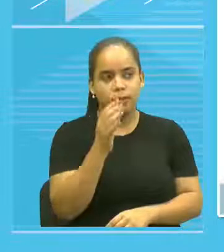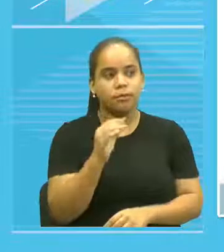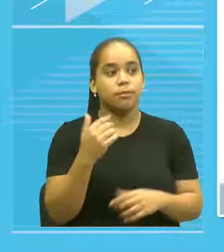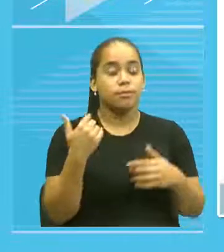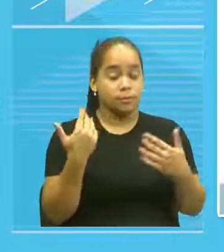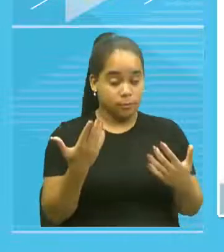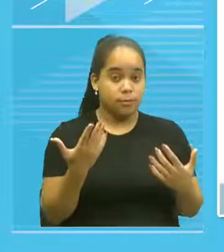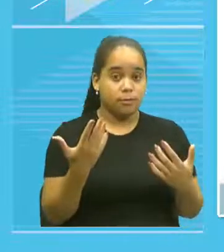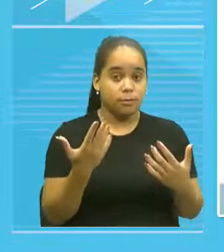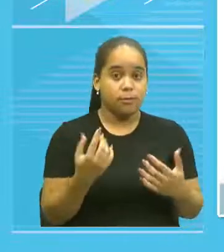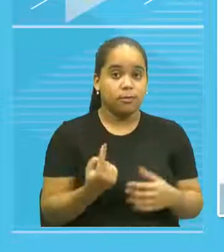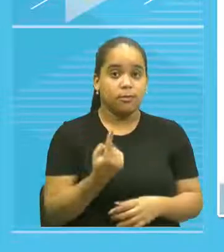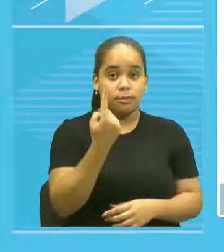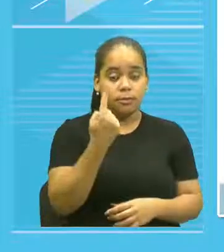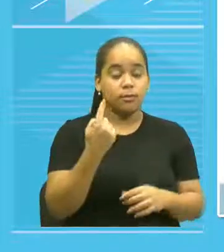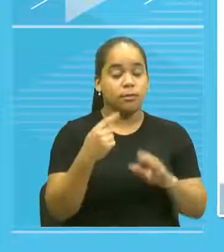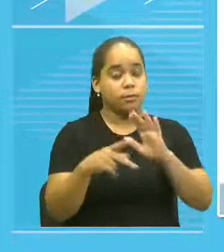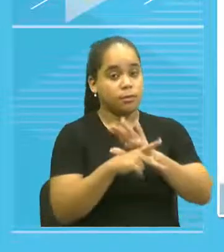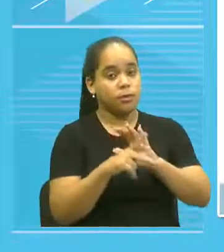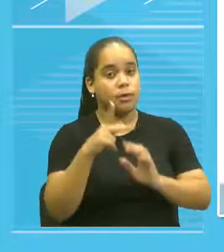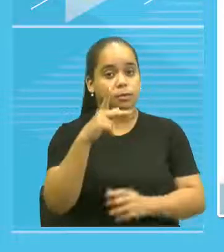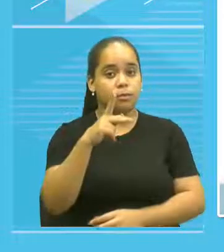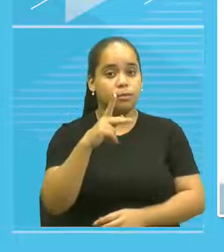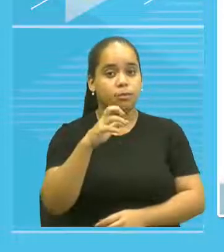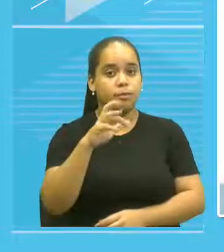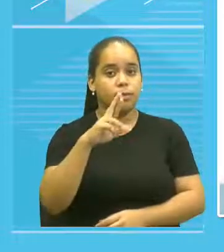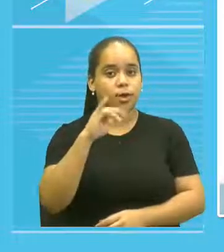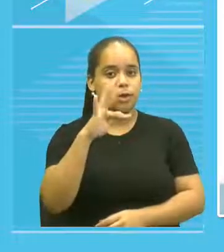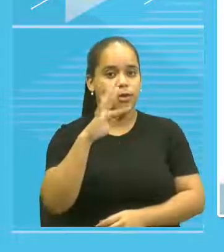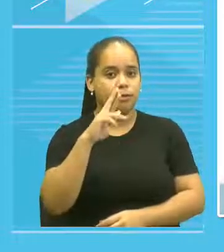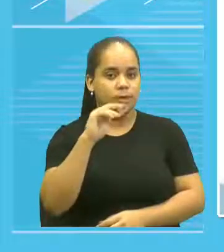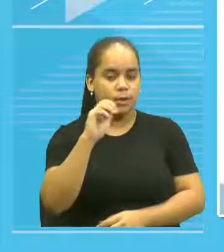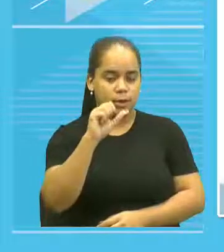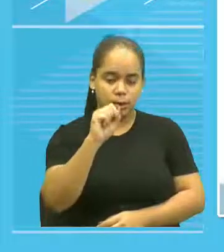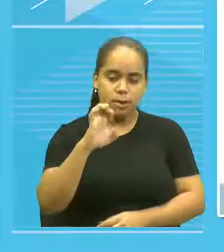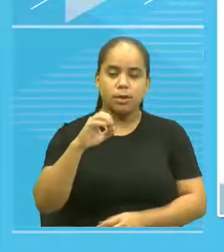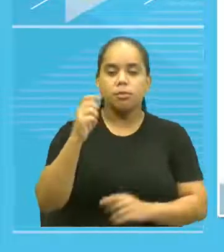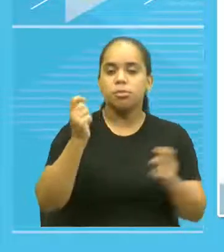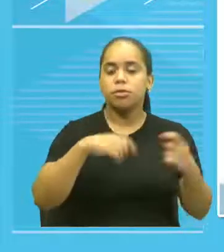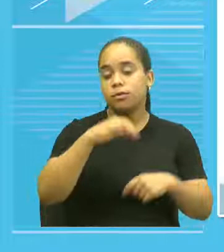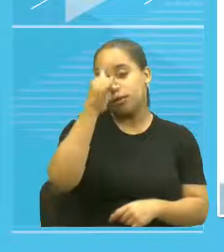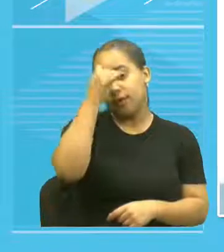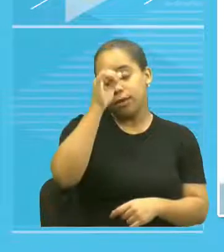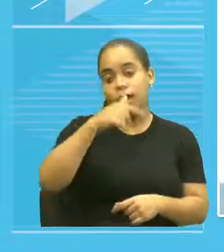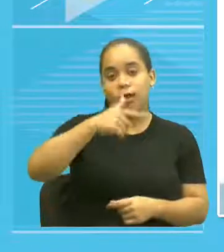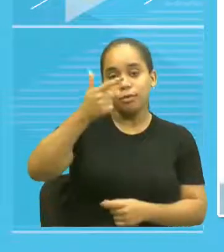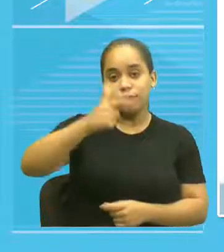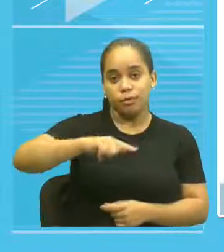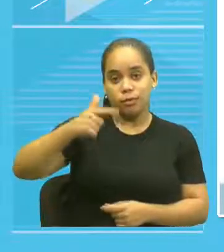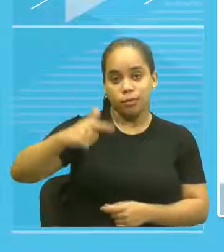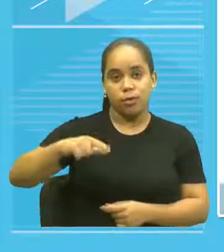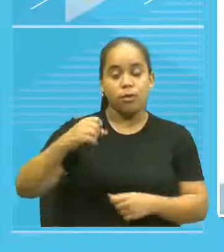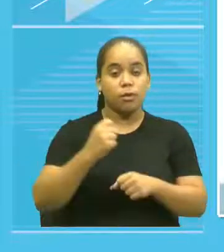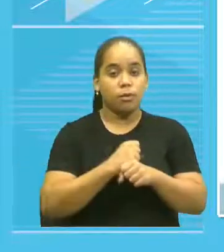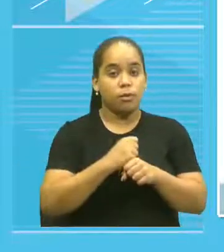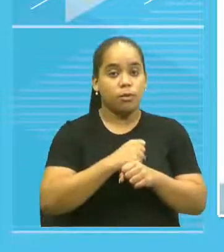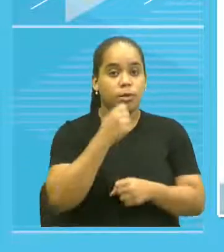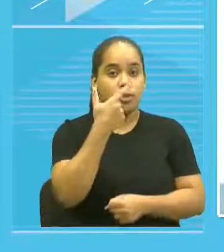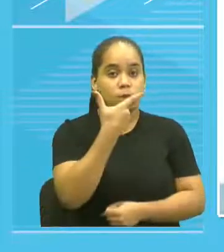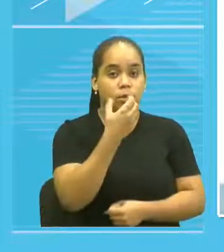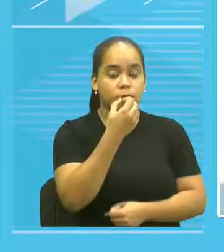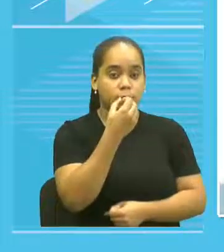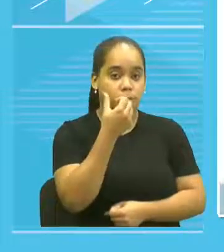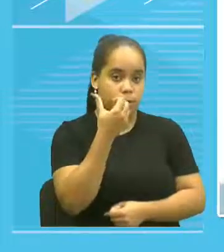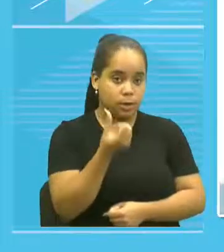inclusive uma perífrase e vai até te livrar da repetição Digamos que você está em 2016 escrevendo sobre o tema